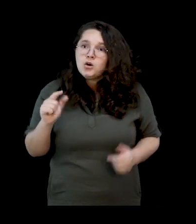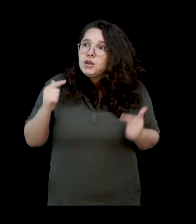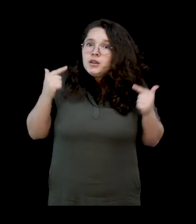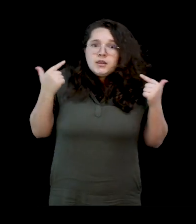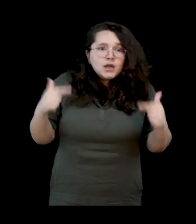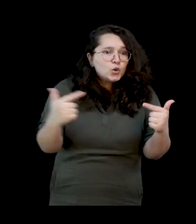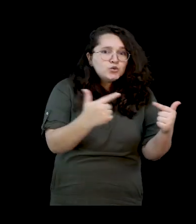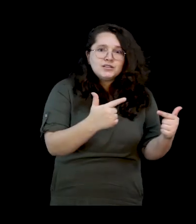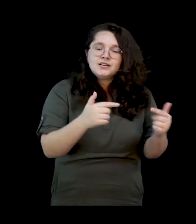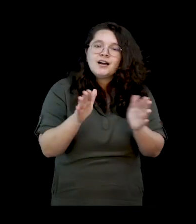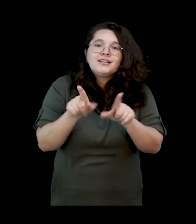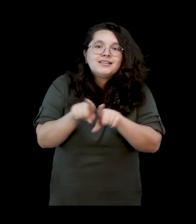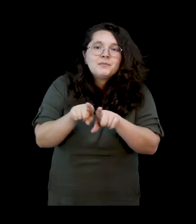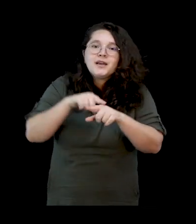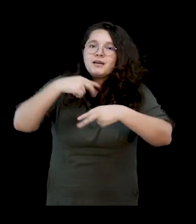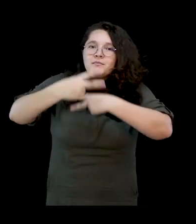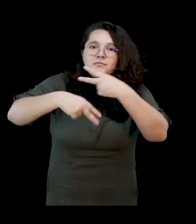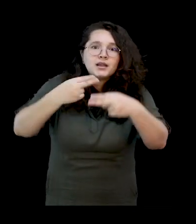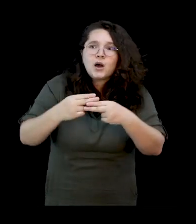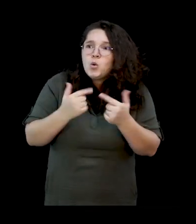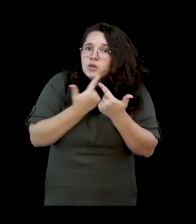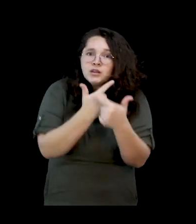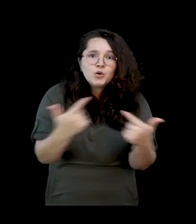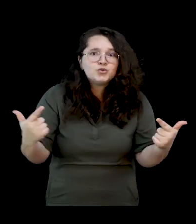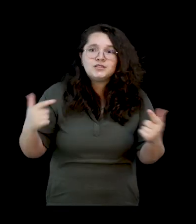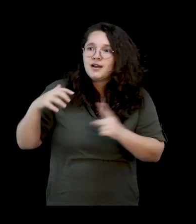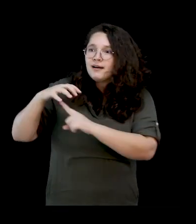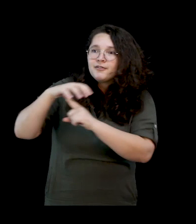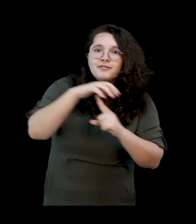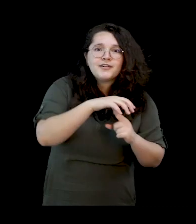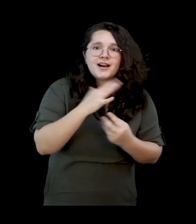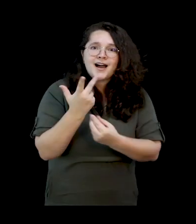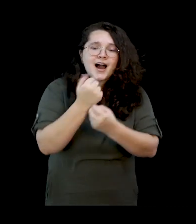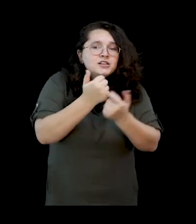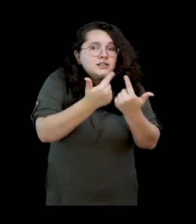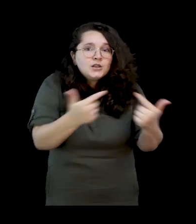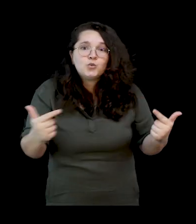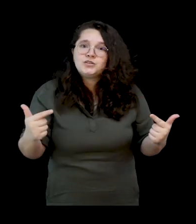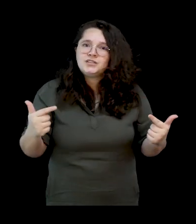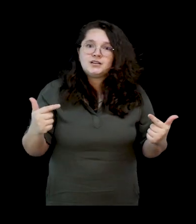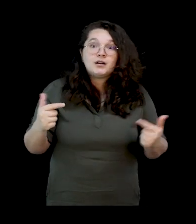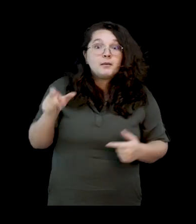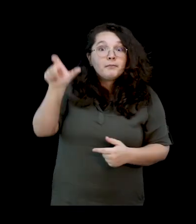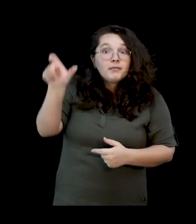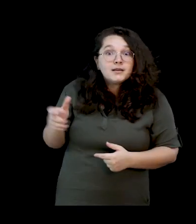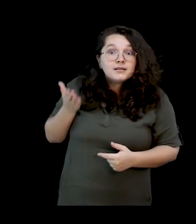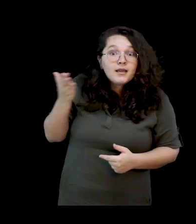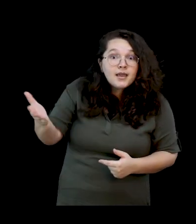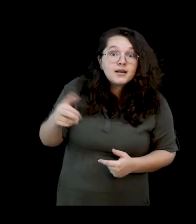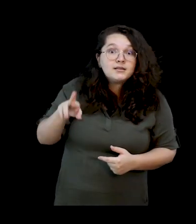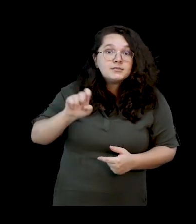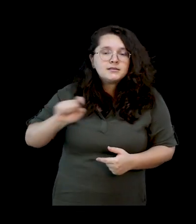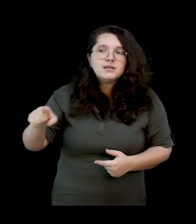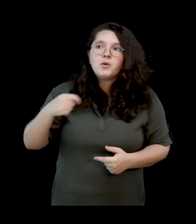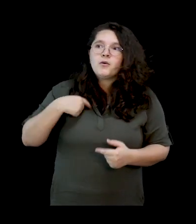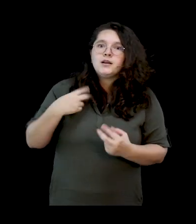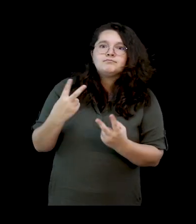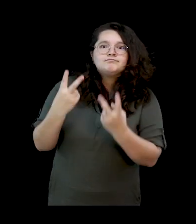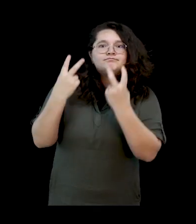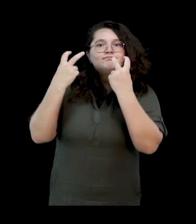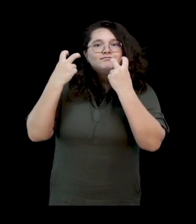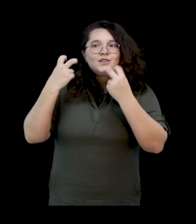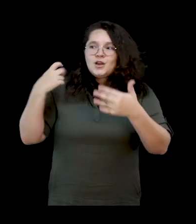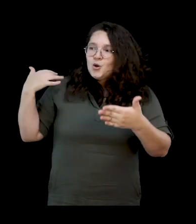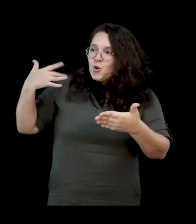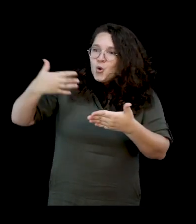momento, quando não havia praticamente galerias de arte, quando não havia feiras de arte. E, no entanto, ele foi capaz de ver naquele momento o quadro que